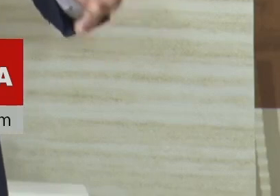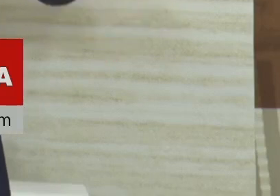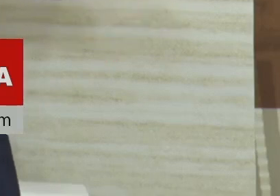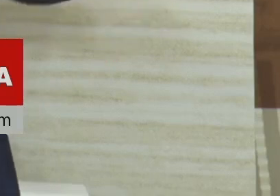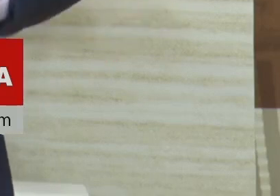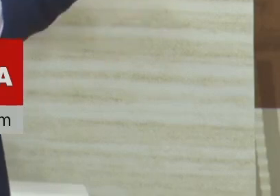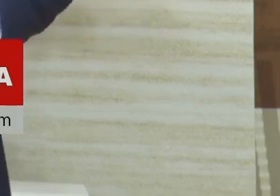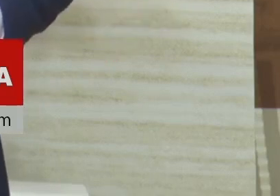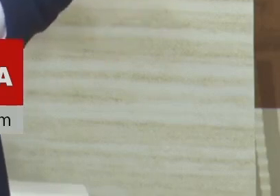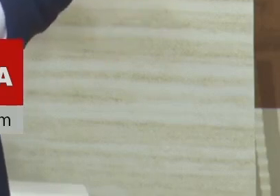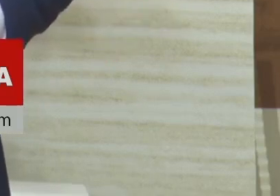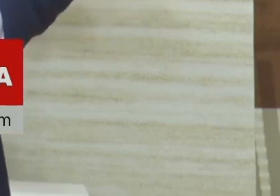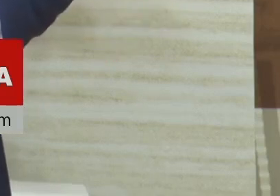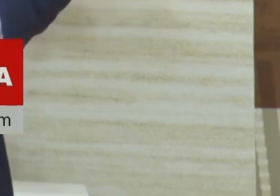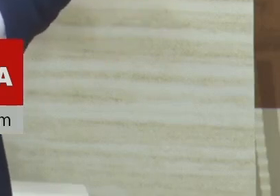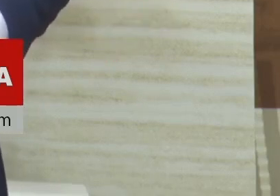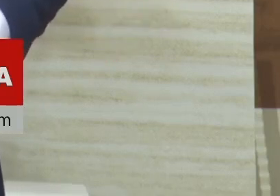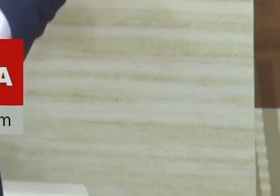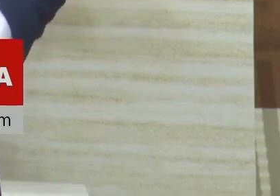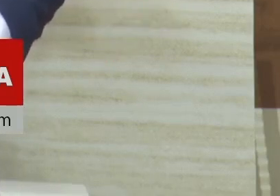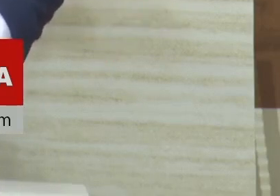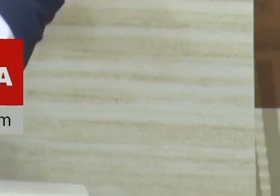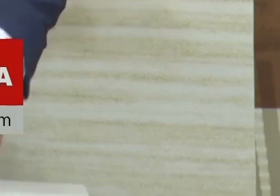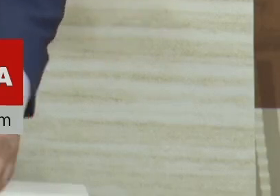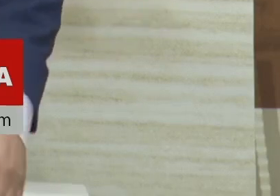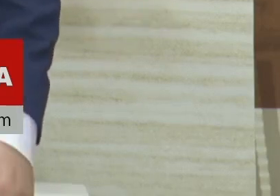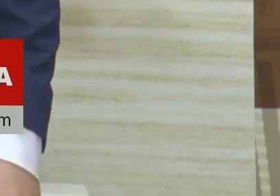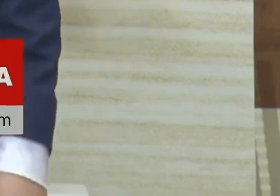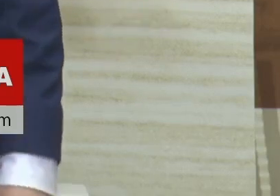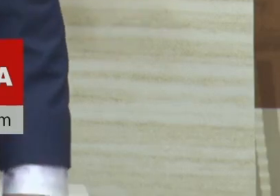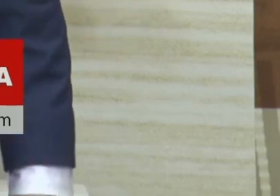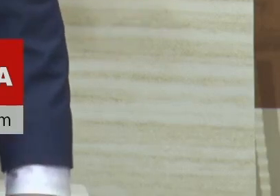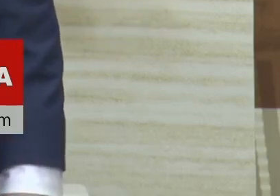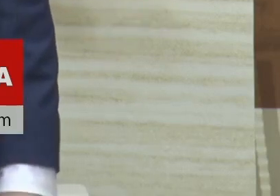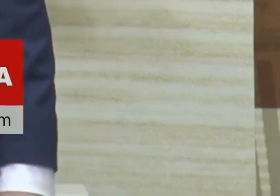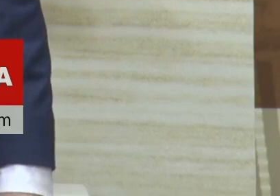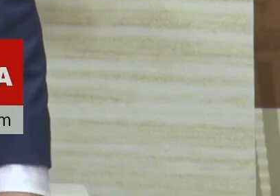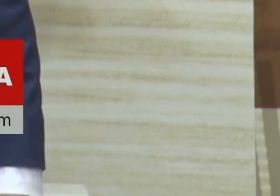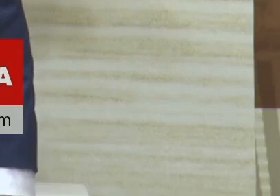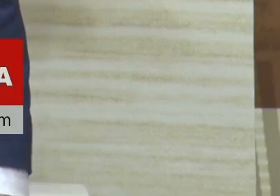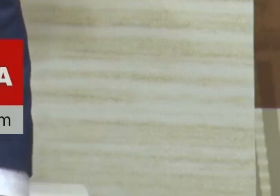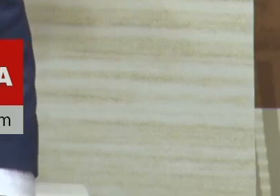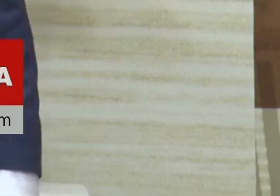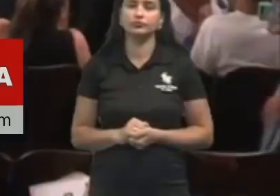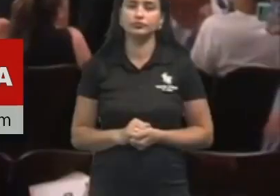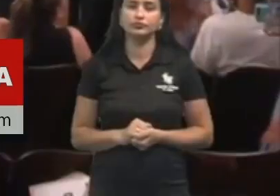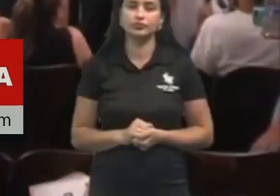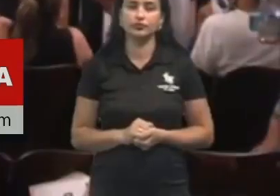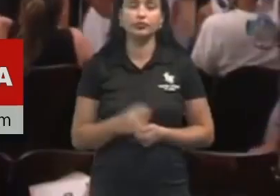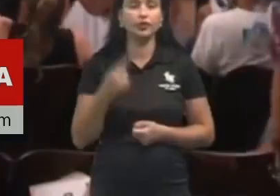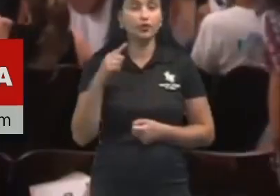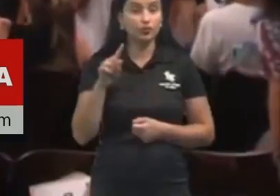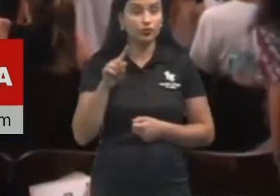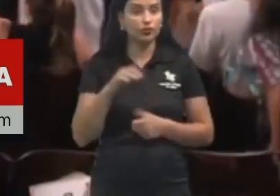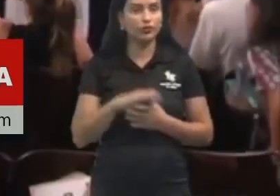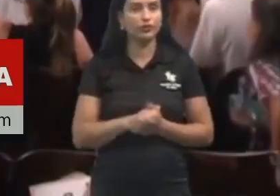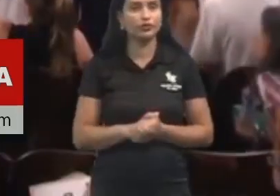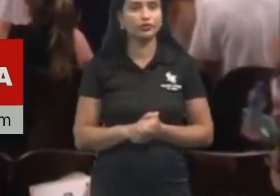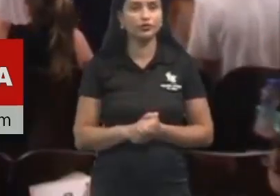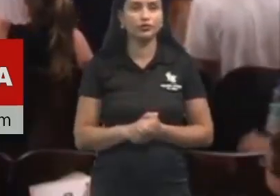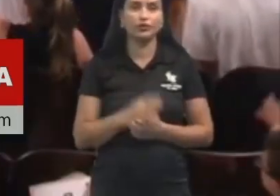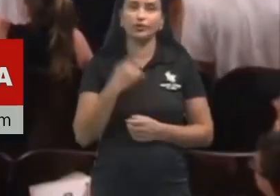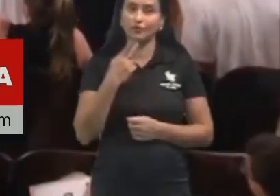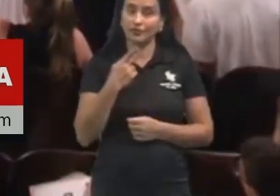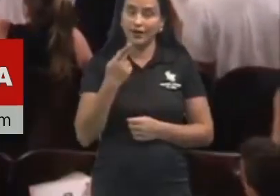primeiro ali na tribuna. Vamos ver como é que foi a situação? Acompanhe comigo na tela do alerta. Mais uma vez, o projeto de